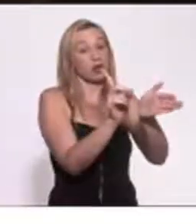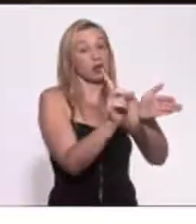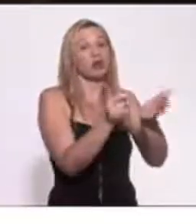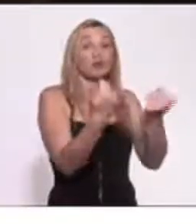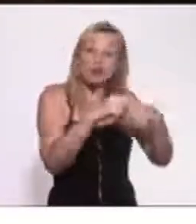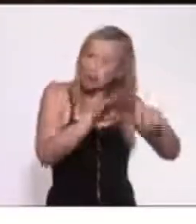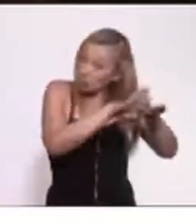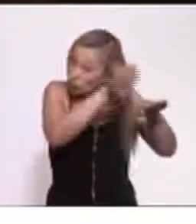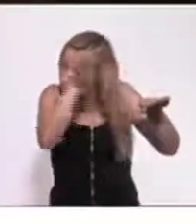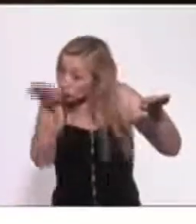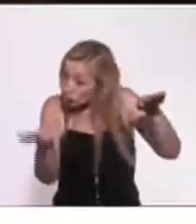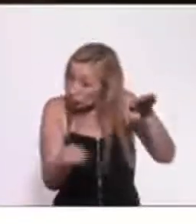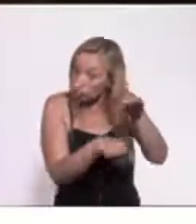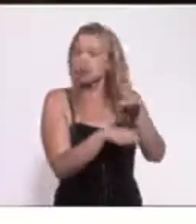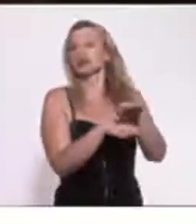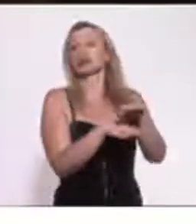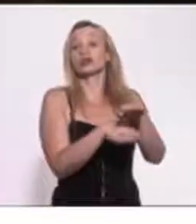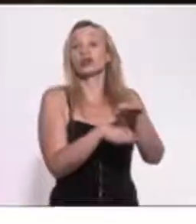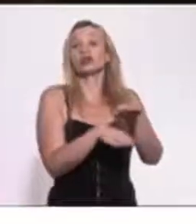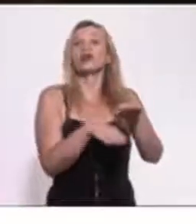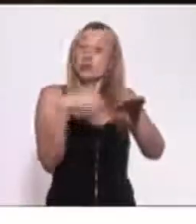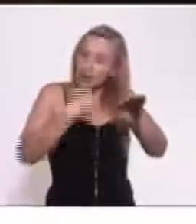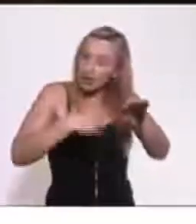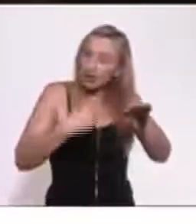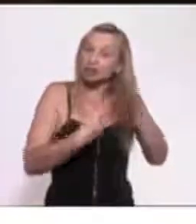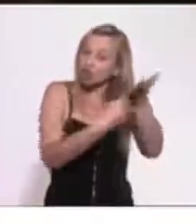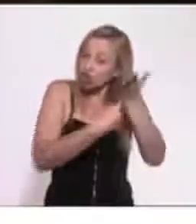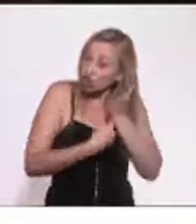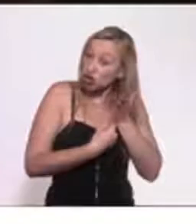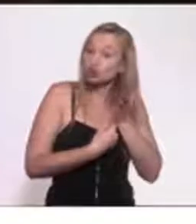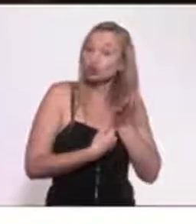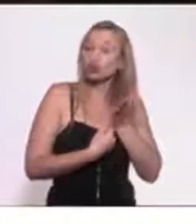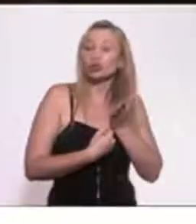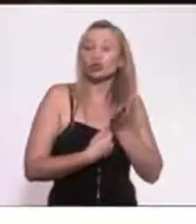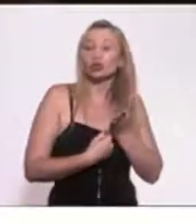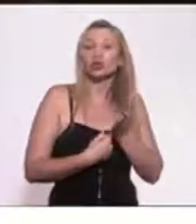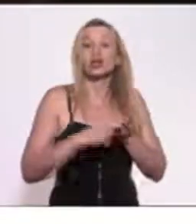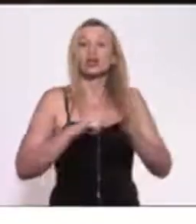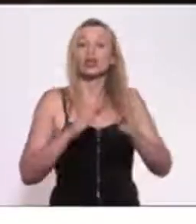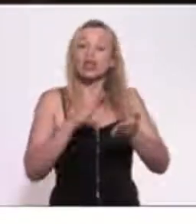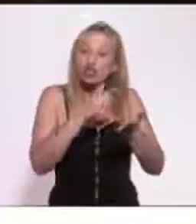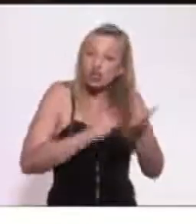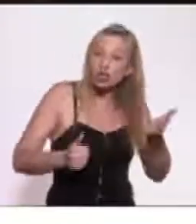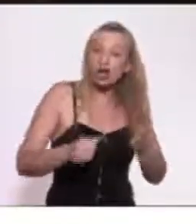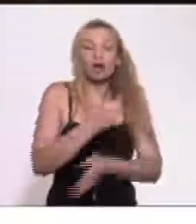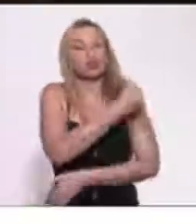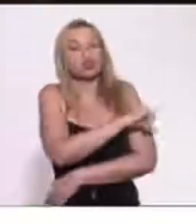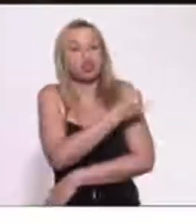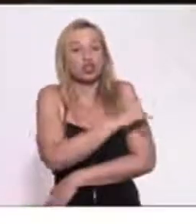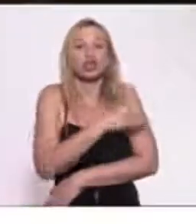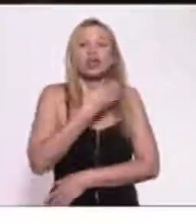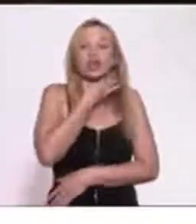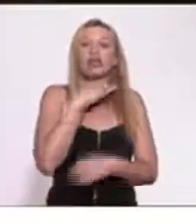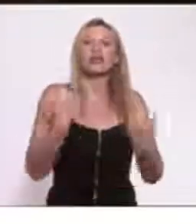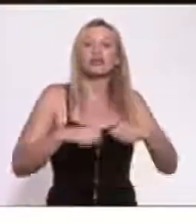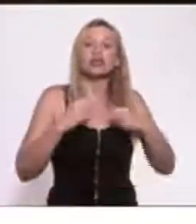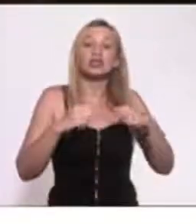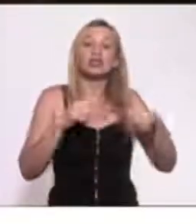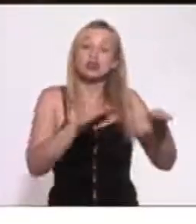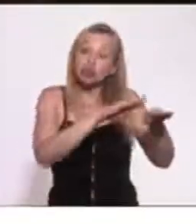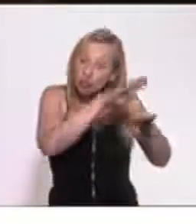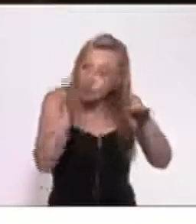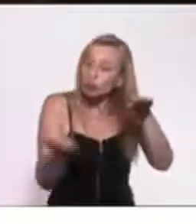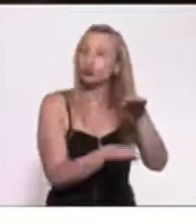Nós precisamos de ajuda, precisamos tirar o Rio de Janeiro do buraco, e para tirarmos o Rio de Janeiro do buraco, nós precisamos ter